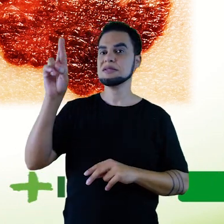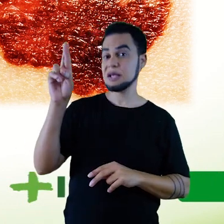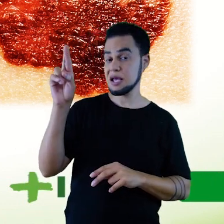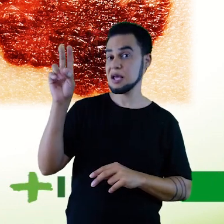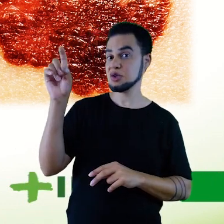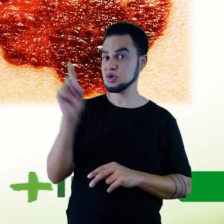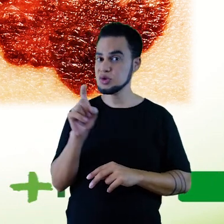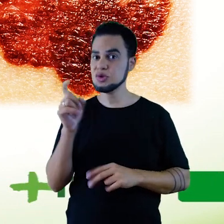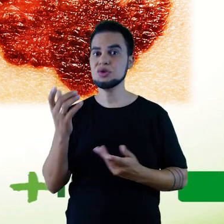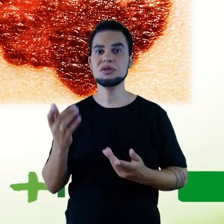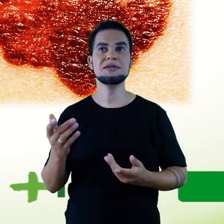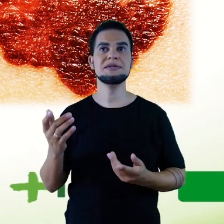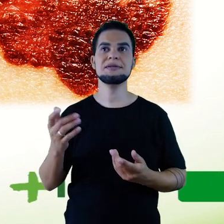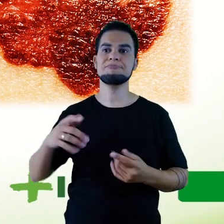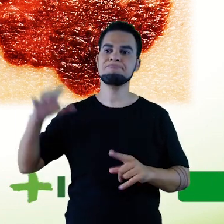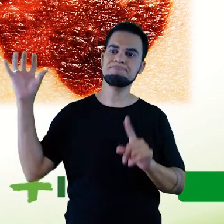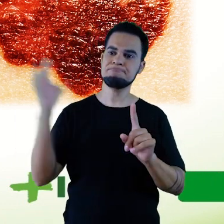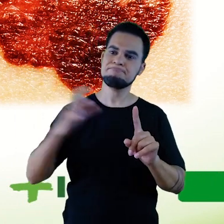radiação ultravioleta,